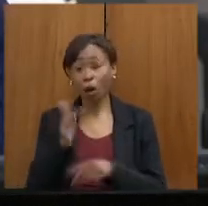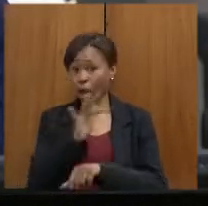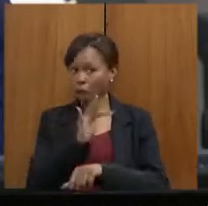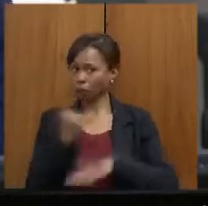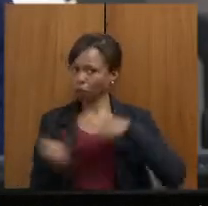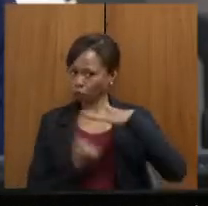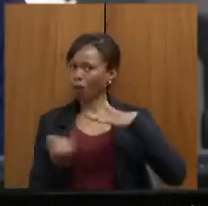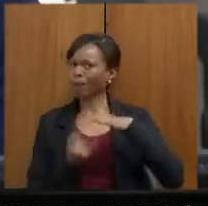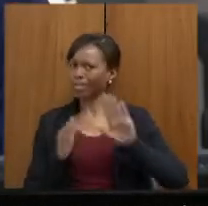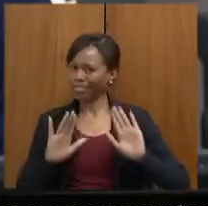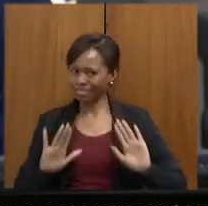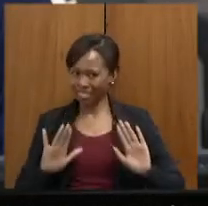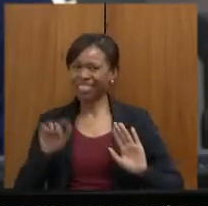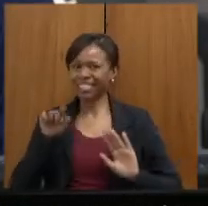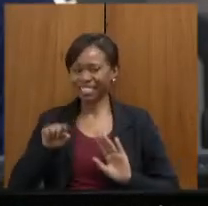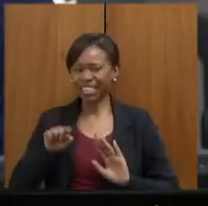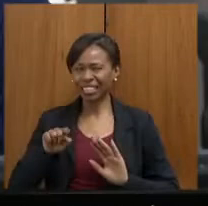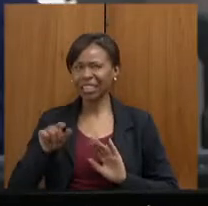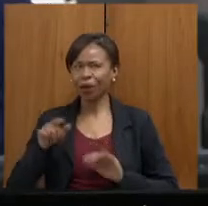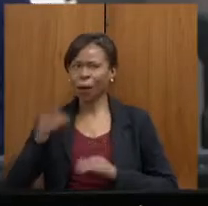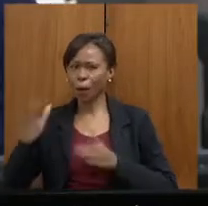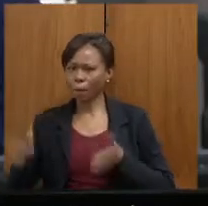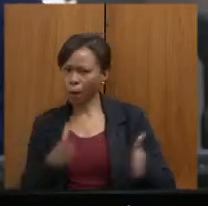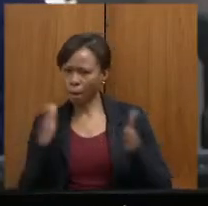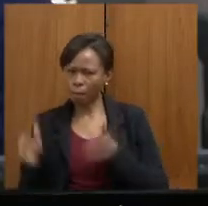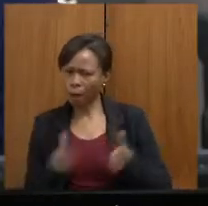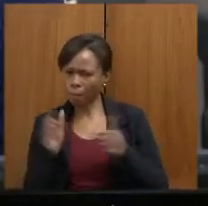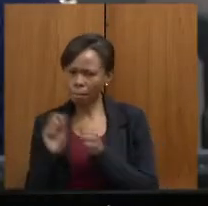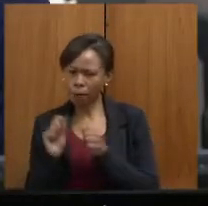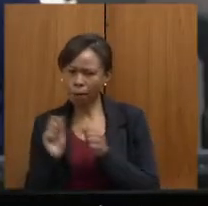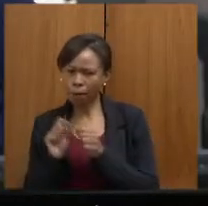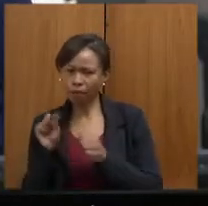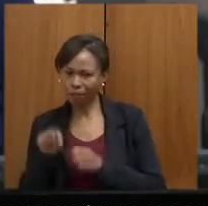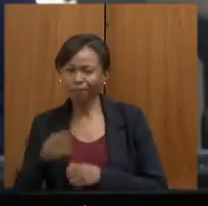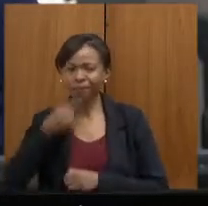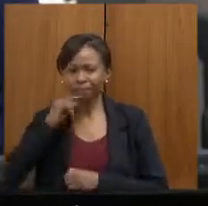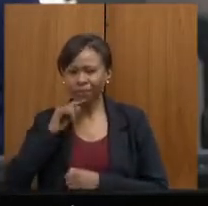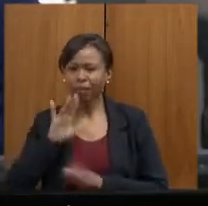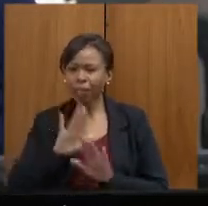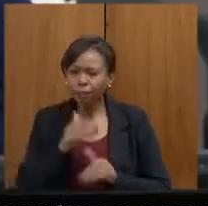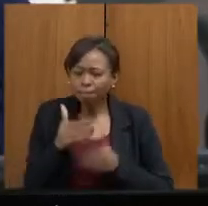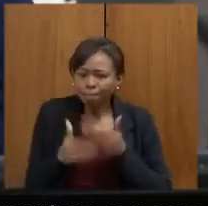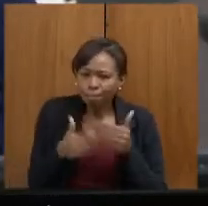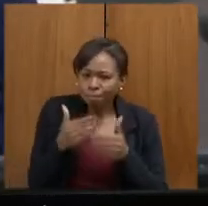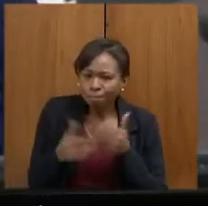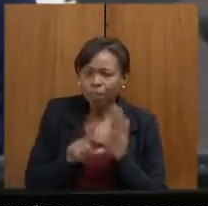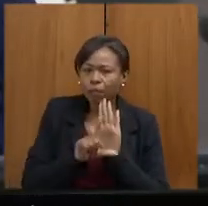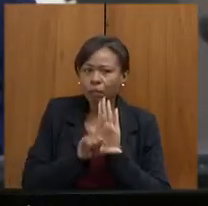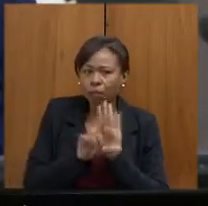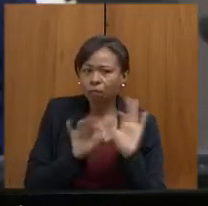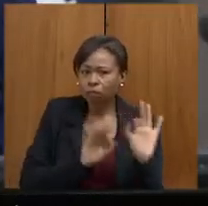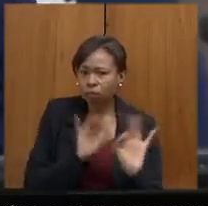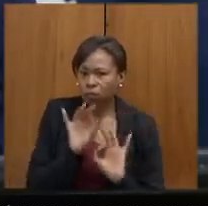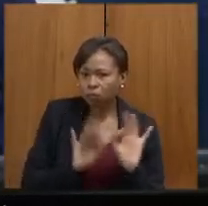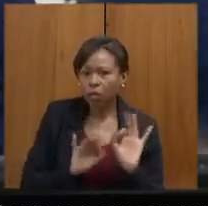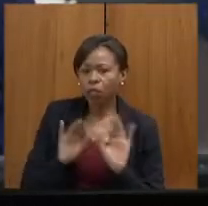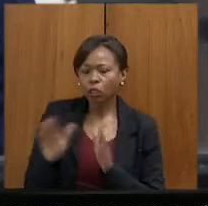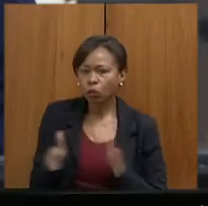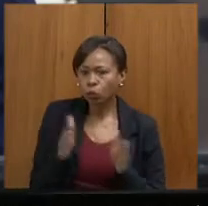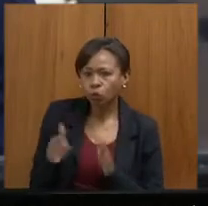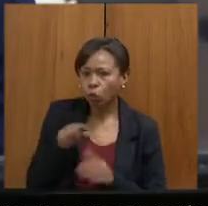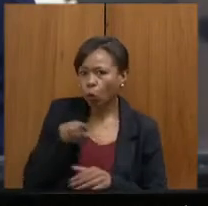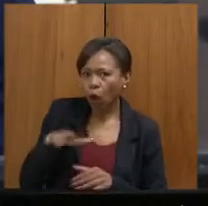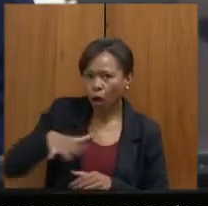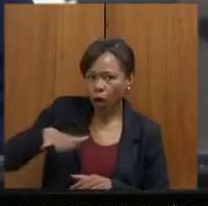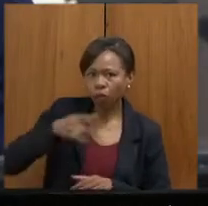muito grande nessa produção mas a gente tá devagarzinho mexendo legislação trazer esses produtores para próximo Pelos